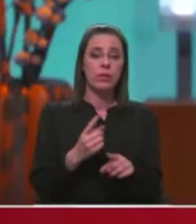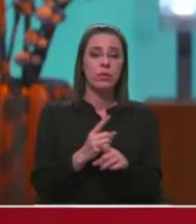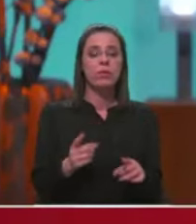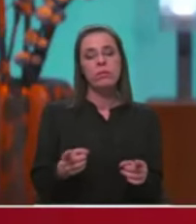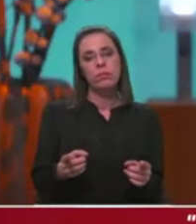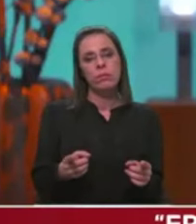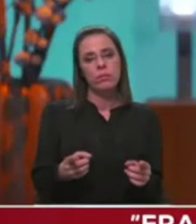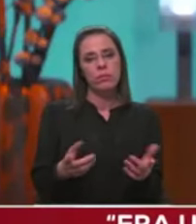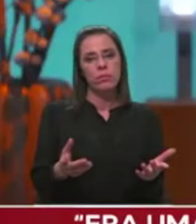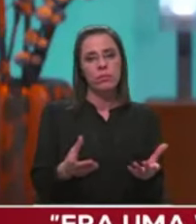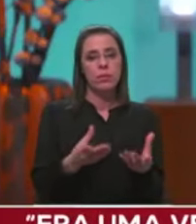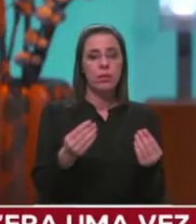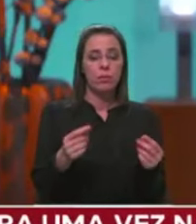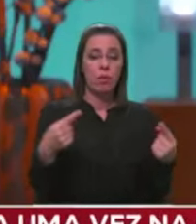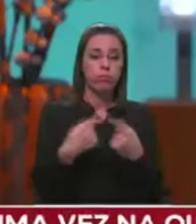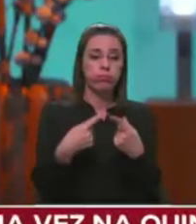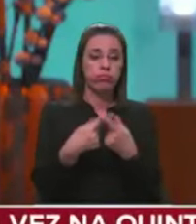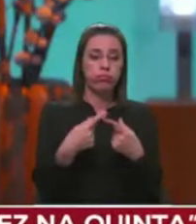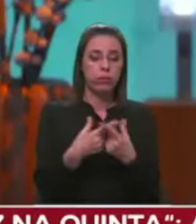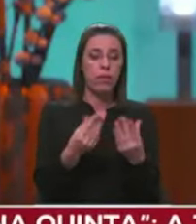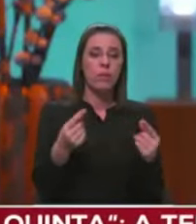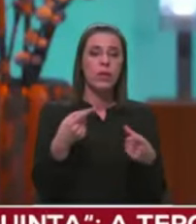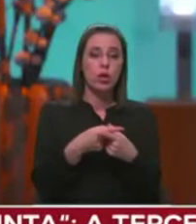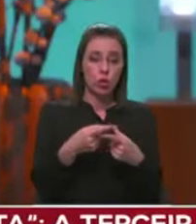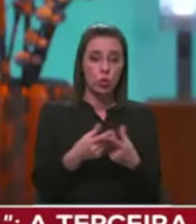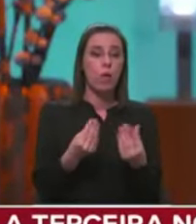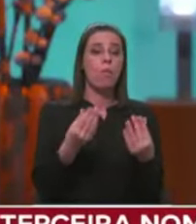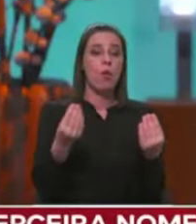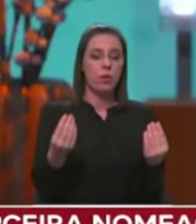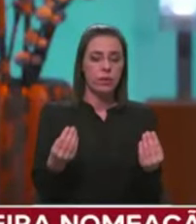com muitas discussões, com